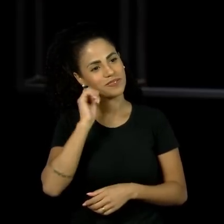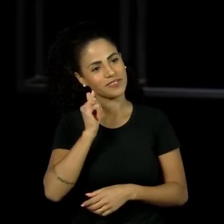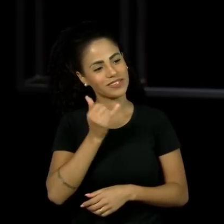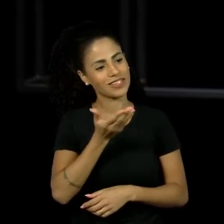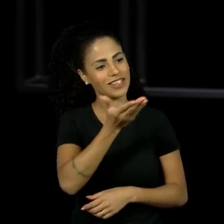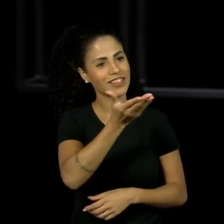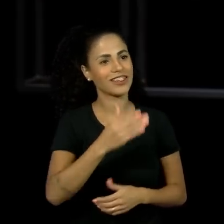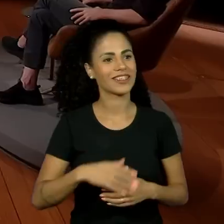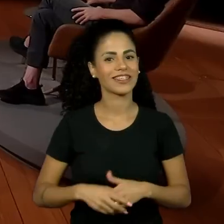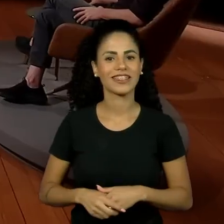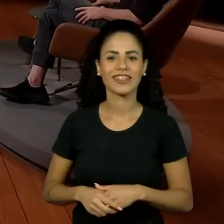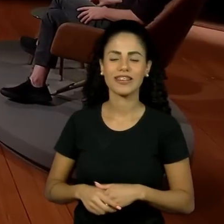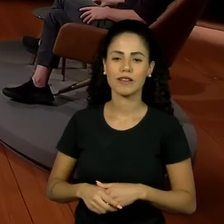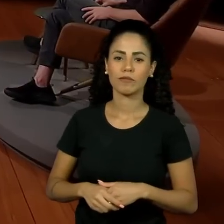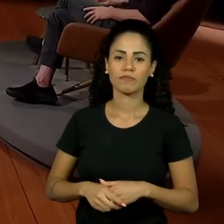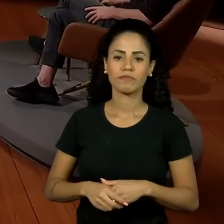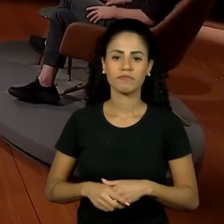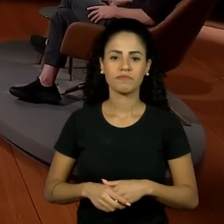agora.